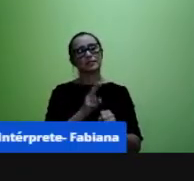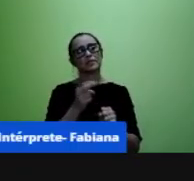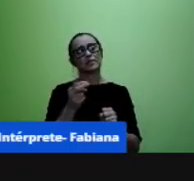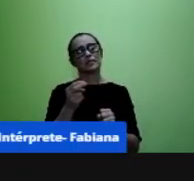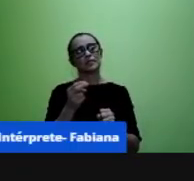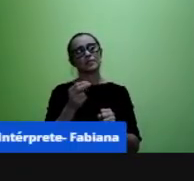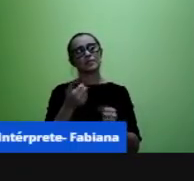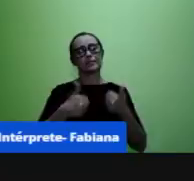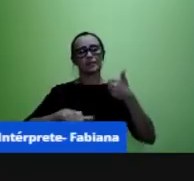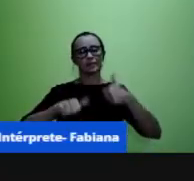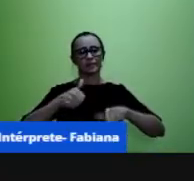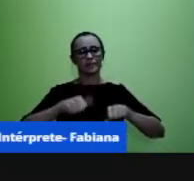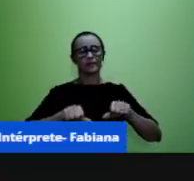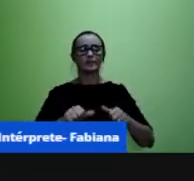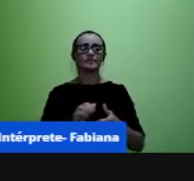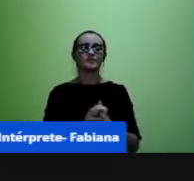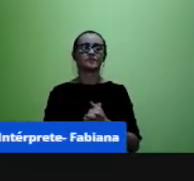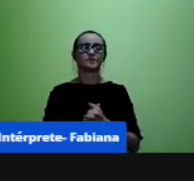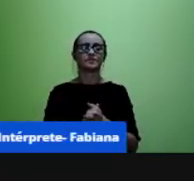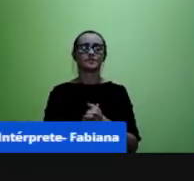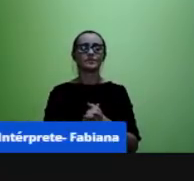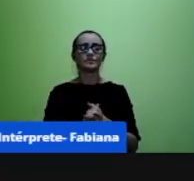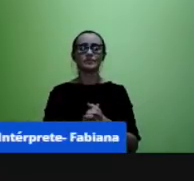por favor.